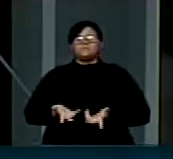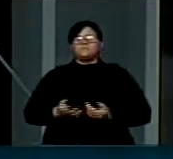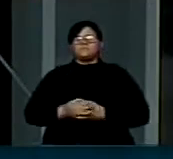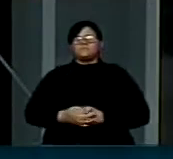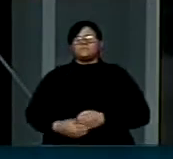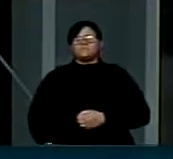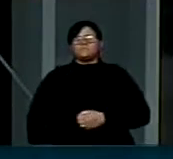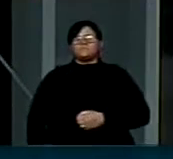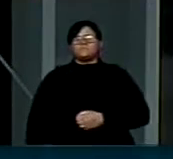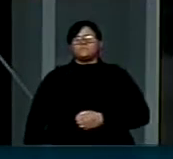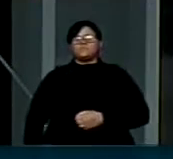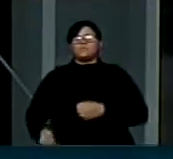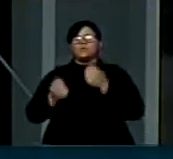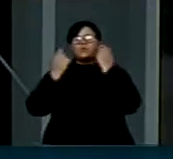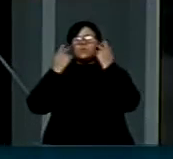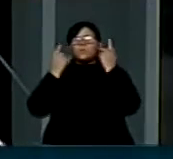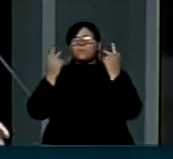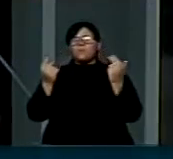redoma